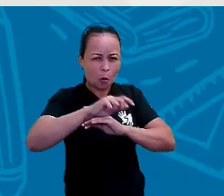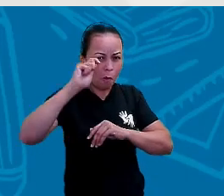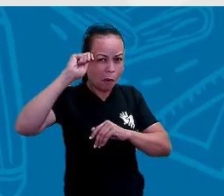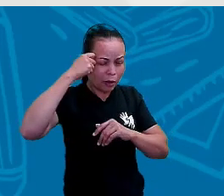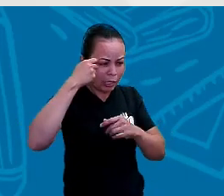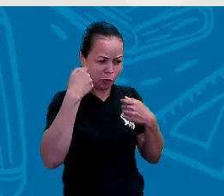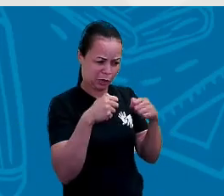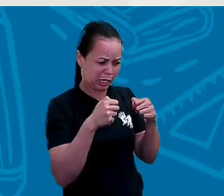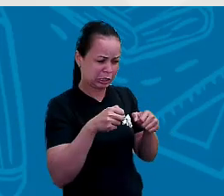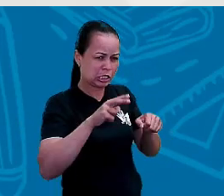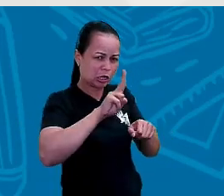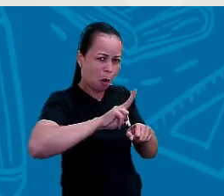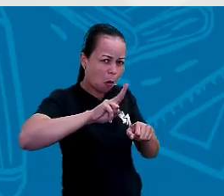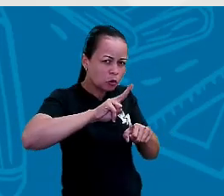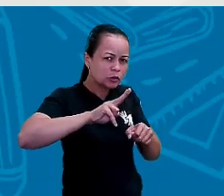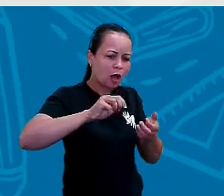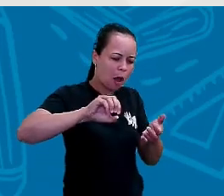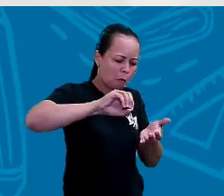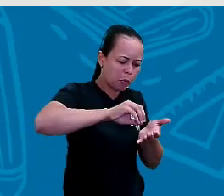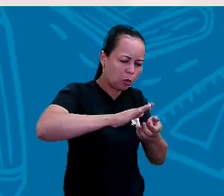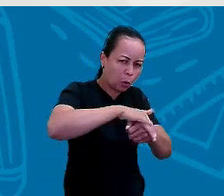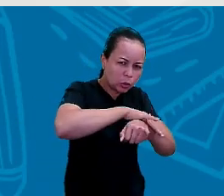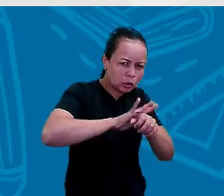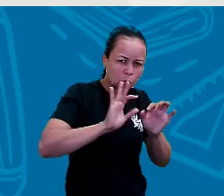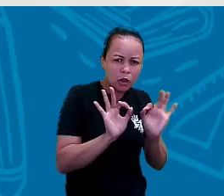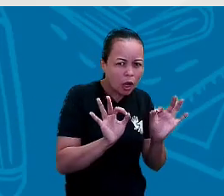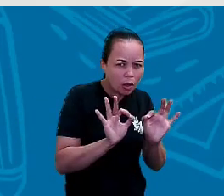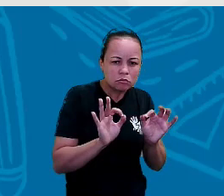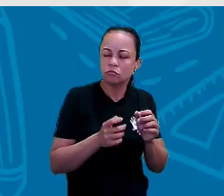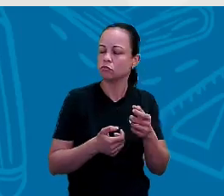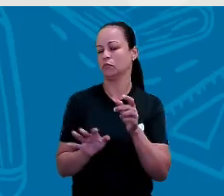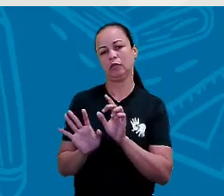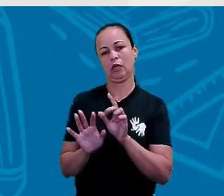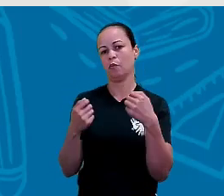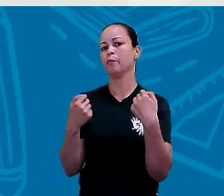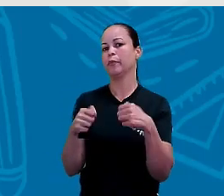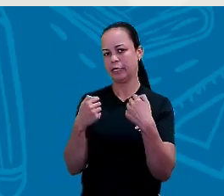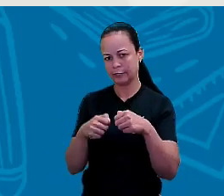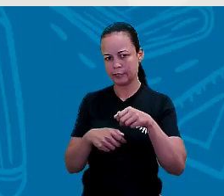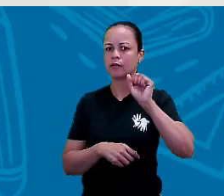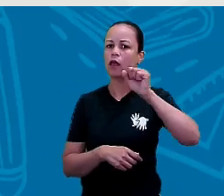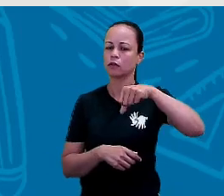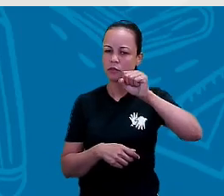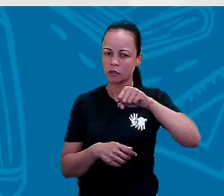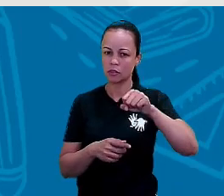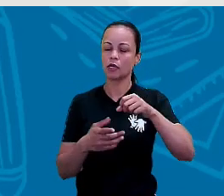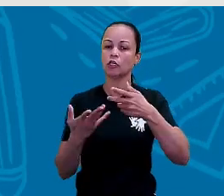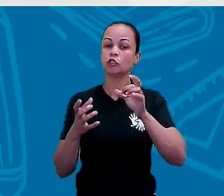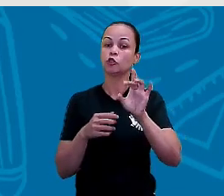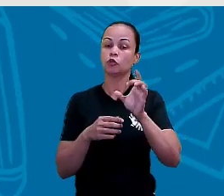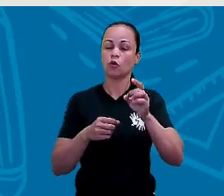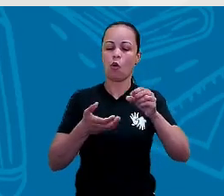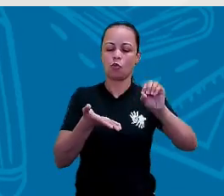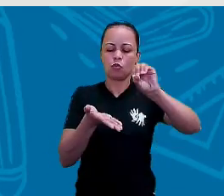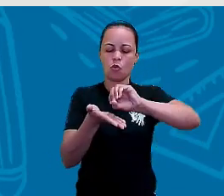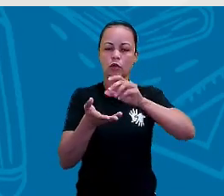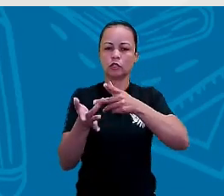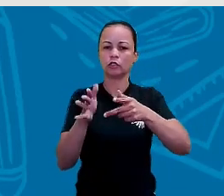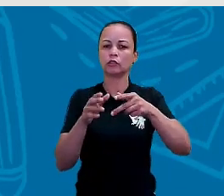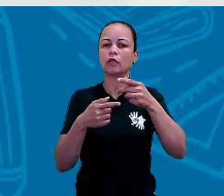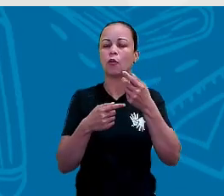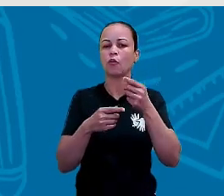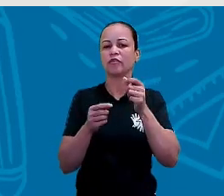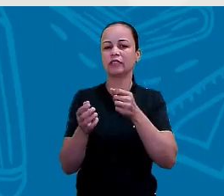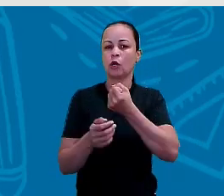usar protetor. Só que o fator de proteção do seu protetor solar vai ser diferente do fator de proteção de uma pessoa que é